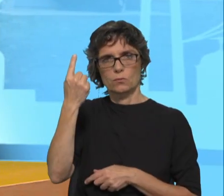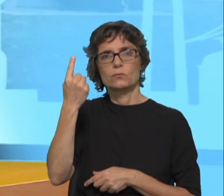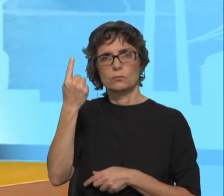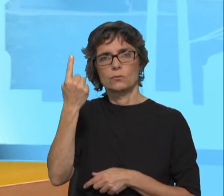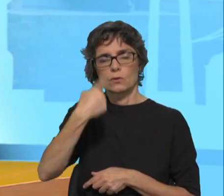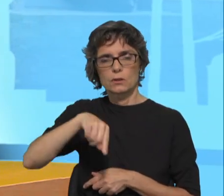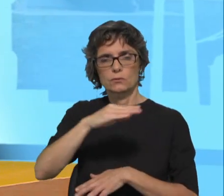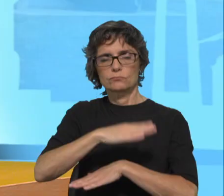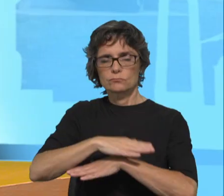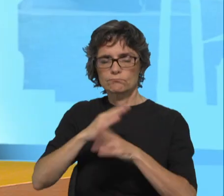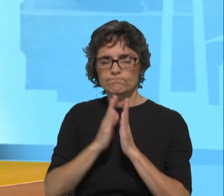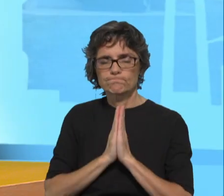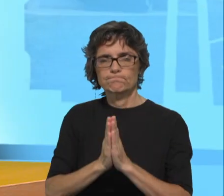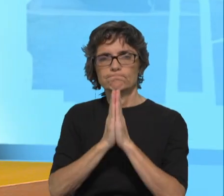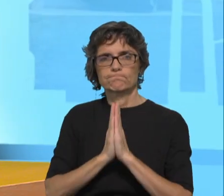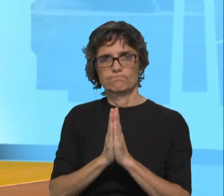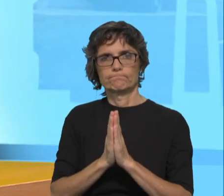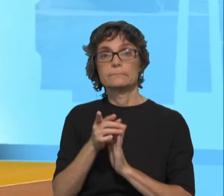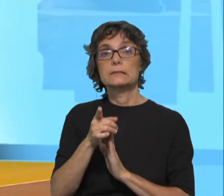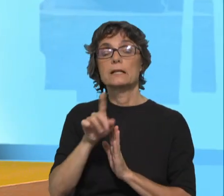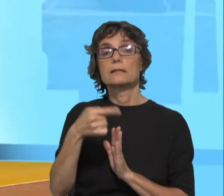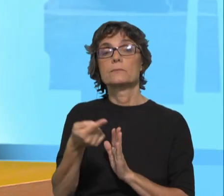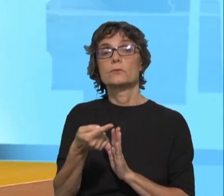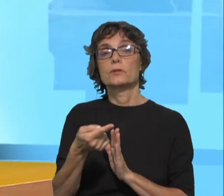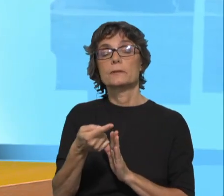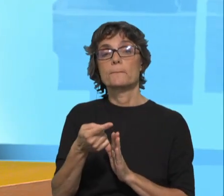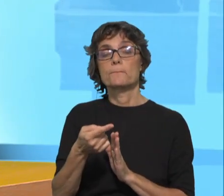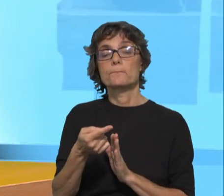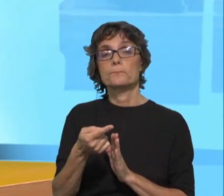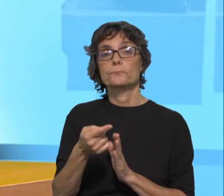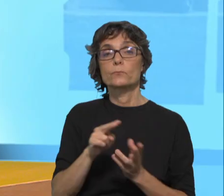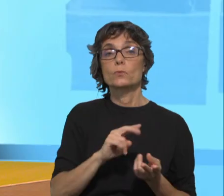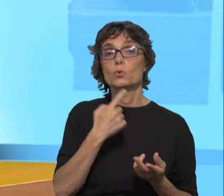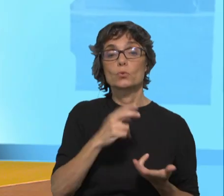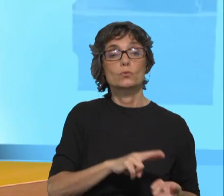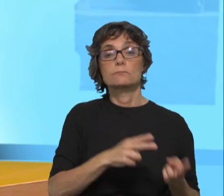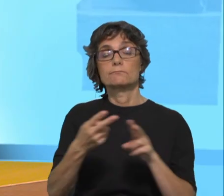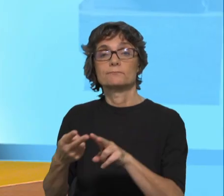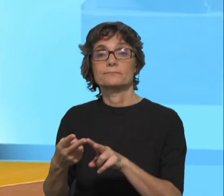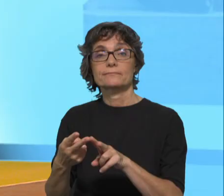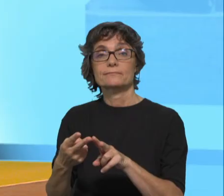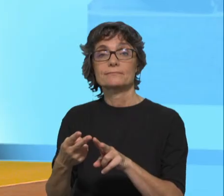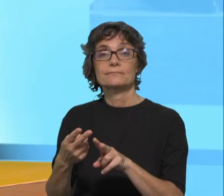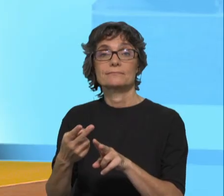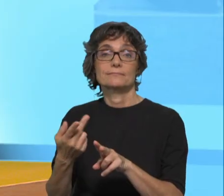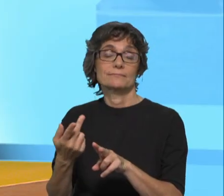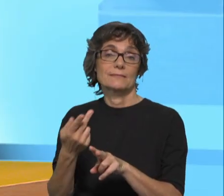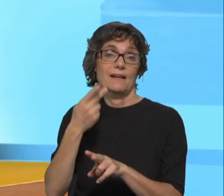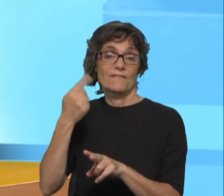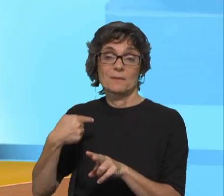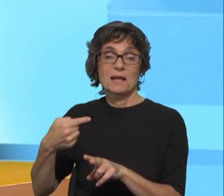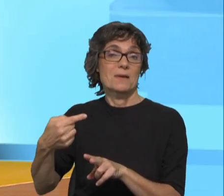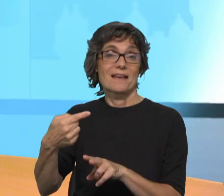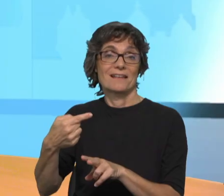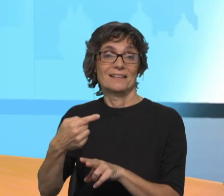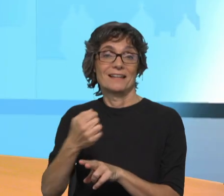adorar. Essa realidade depois é transportada, podemos transportar para a realidade da paróquia, por mais pequenina ou